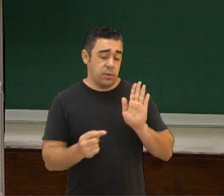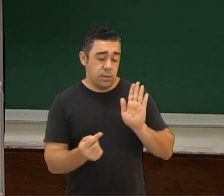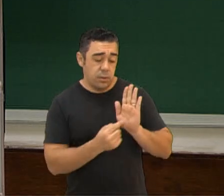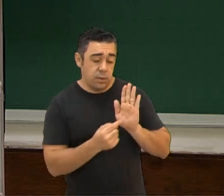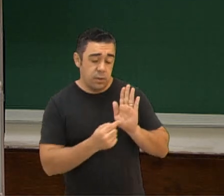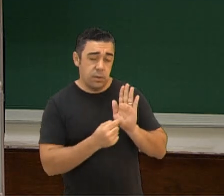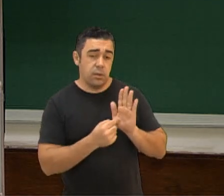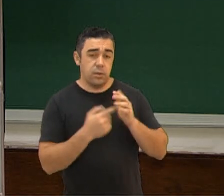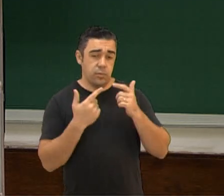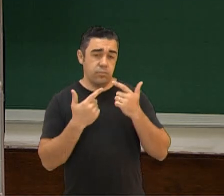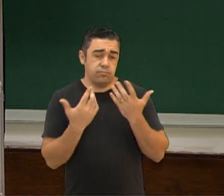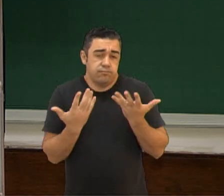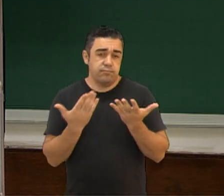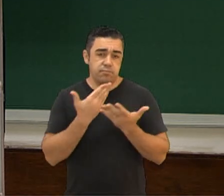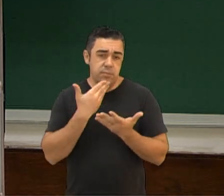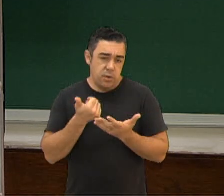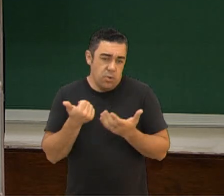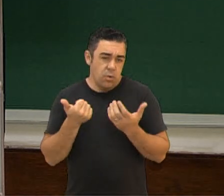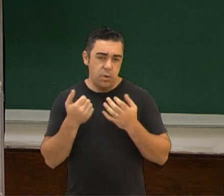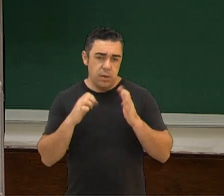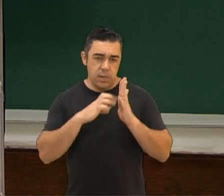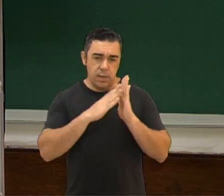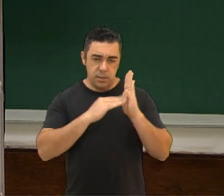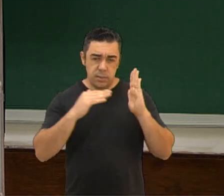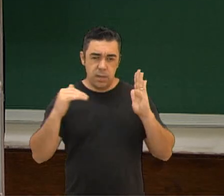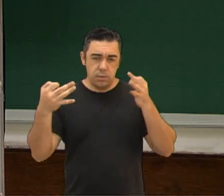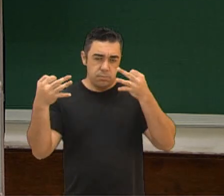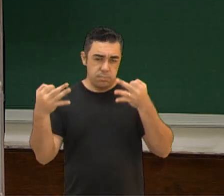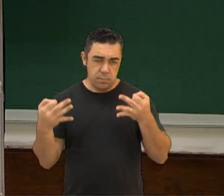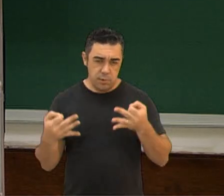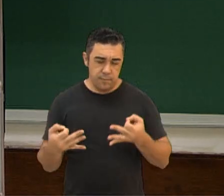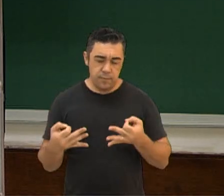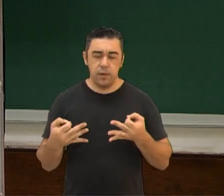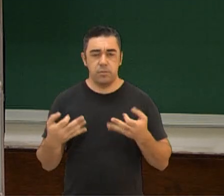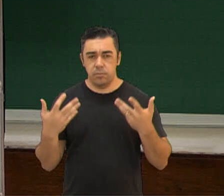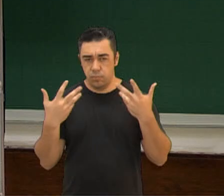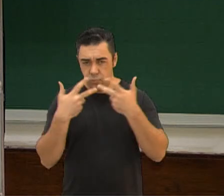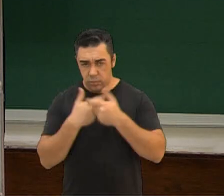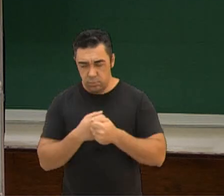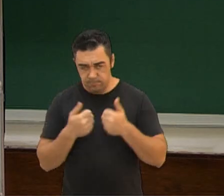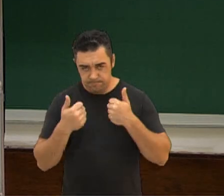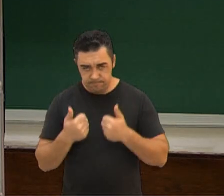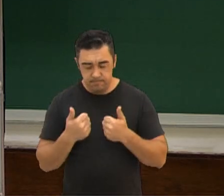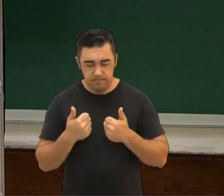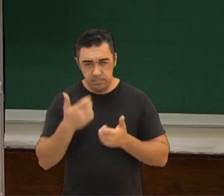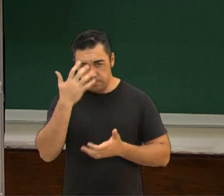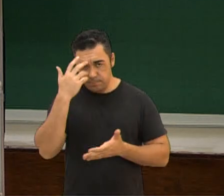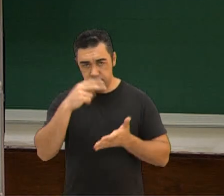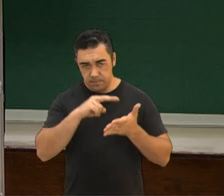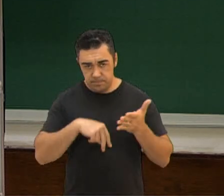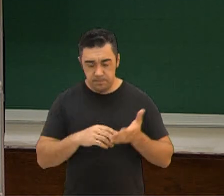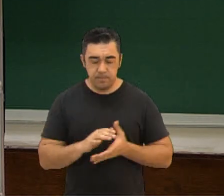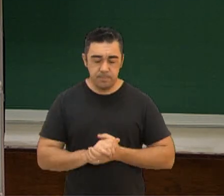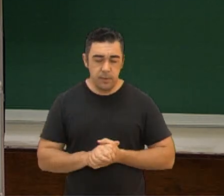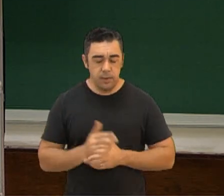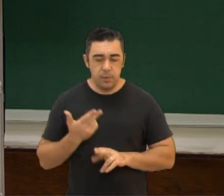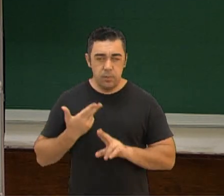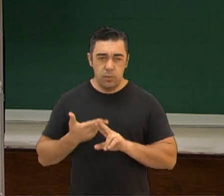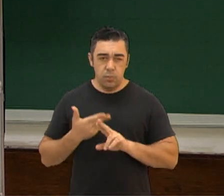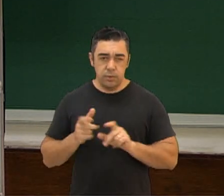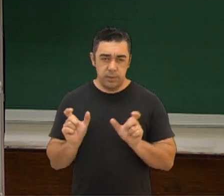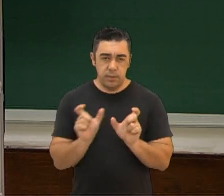vista linguístico, mais elegante, né? Esteticamente, assim, mais elegante para o leitor. Então, a gente usa aí